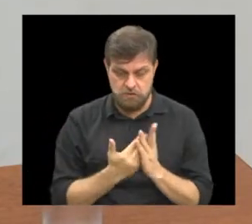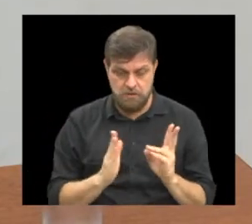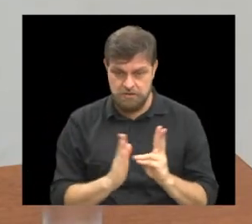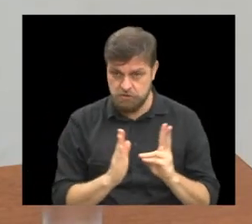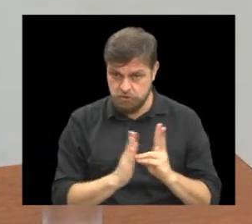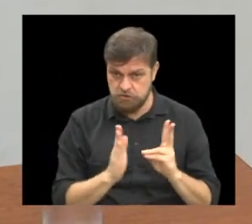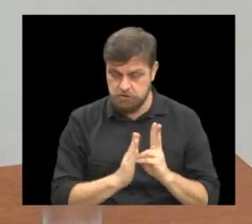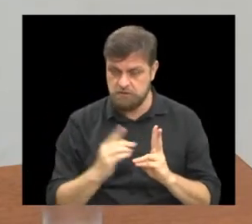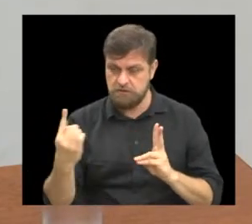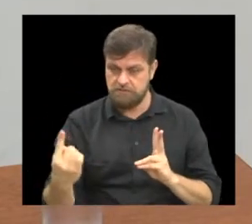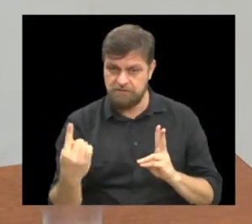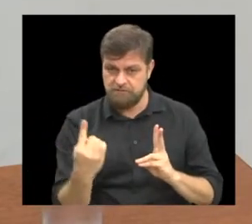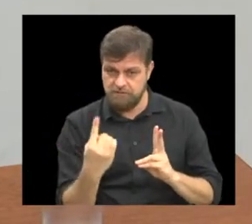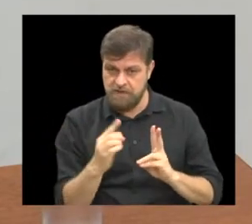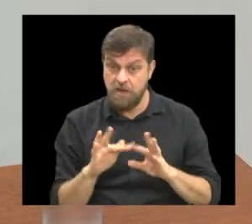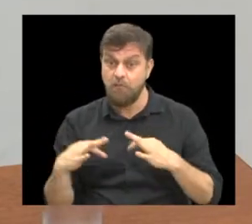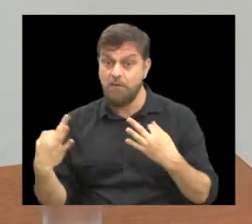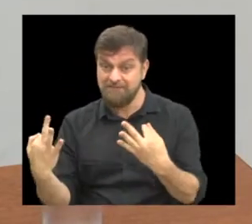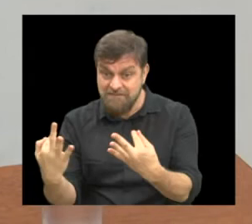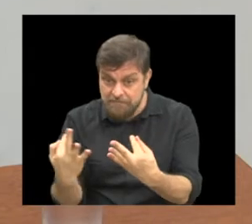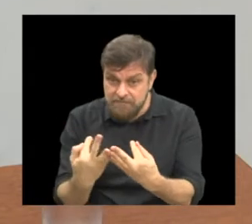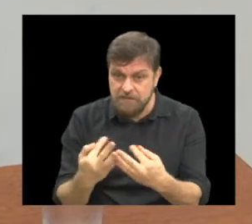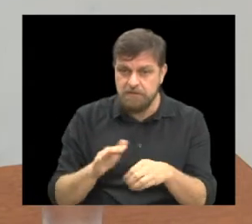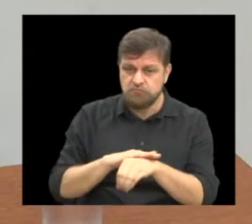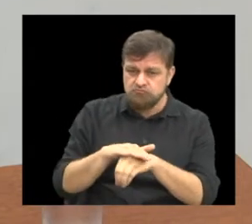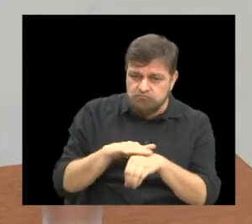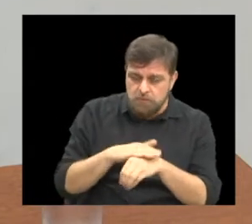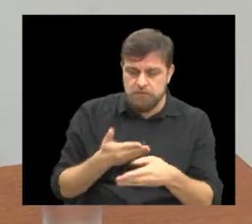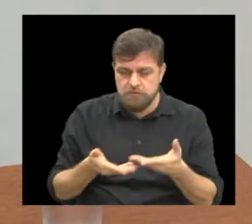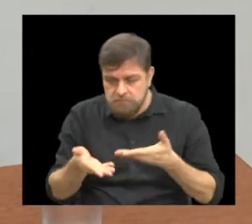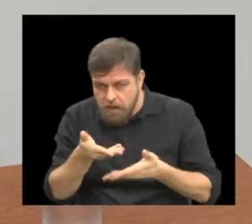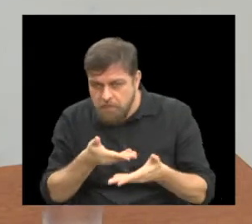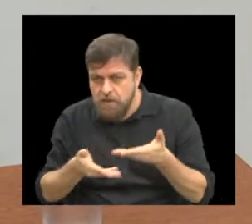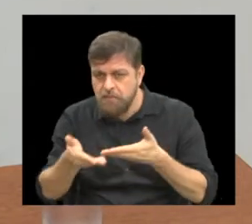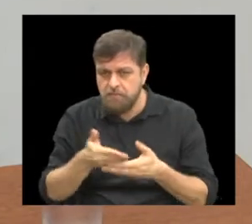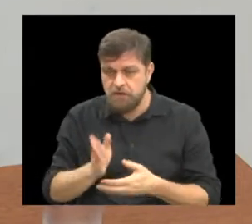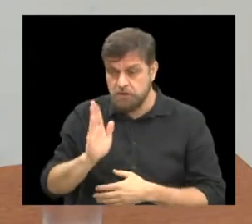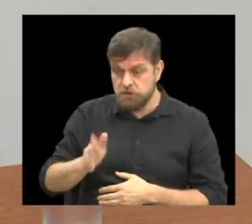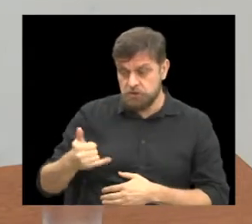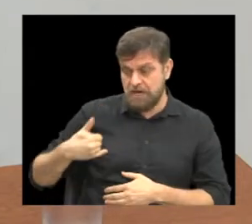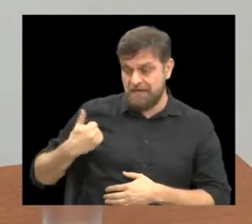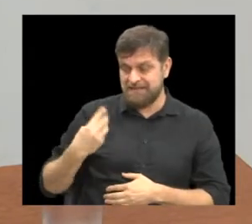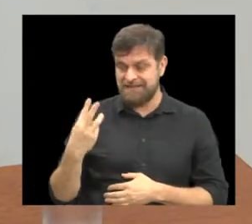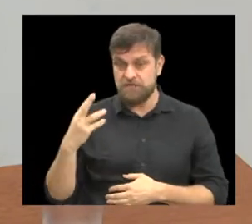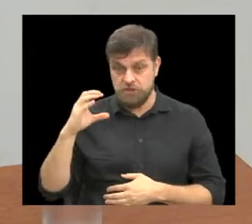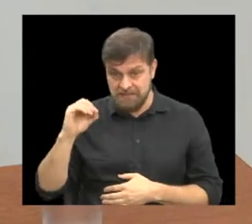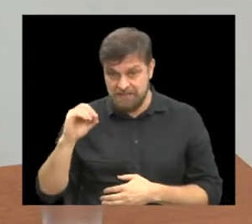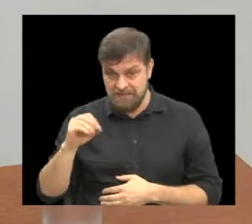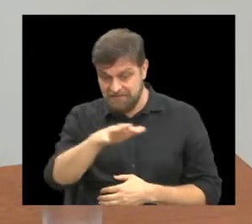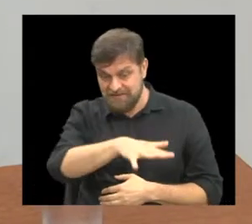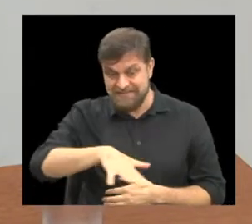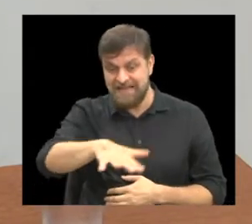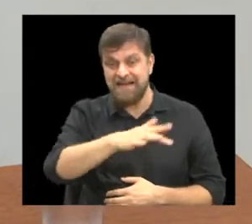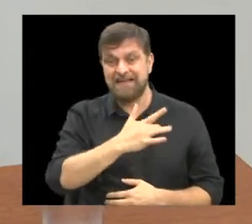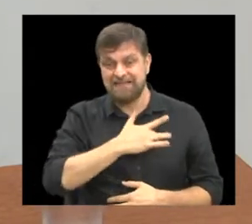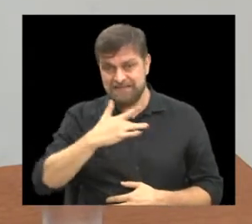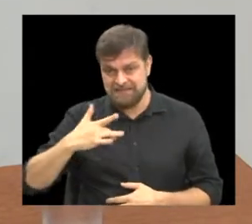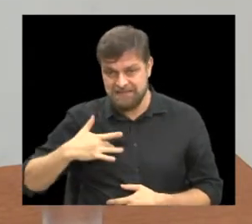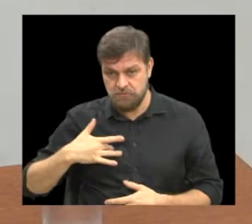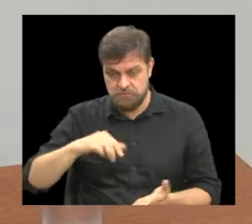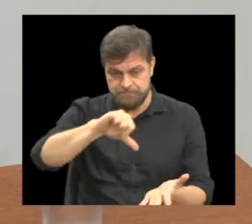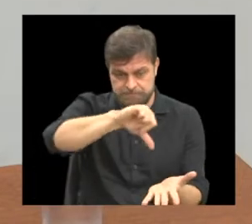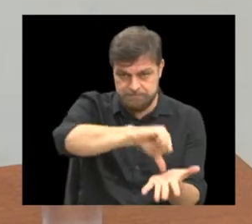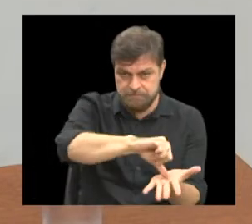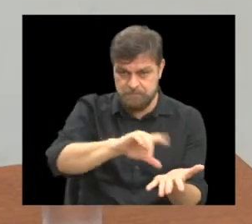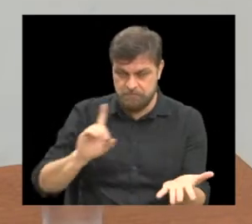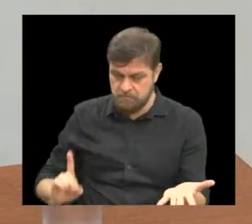já trouxe a família, né? E a gente já, como é 30 anos, então a gente já está encaminhando para a saúde, né, para poder fazer